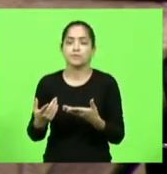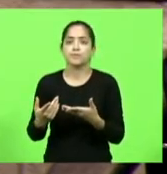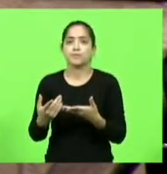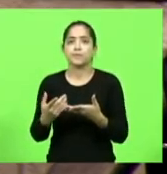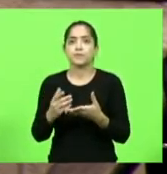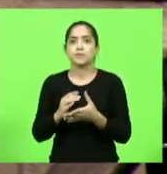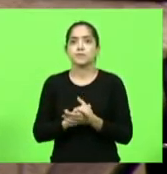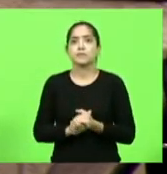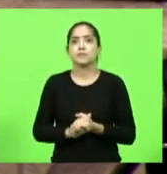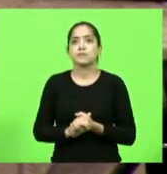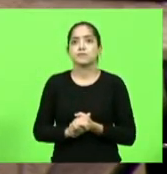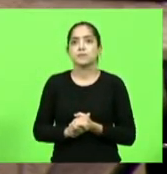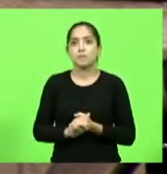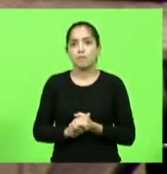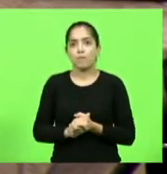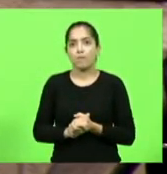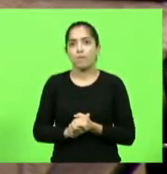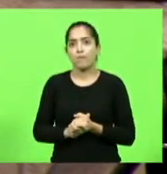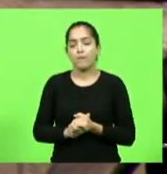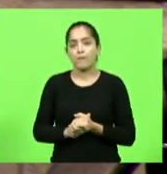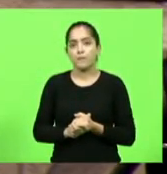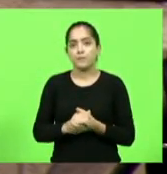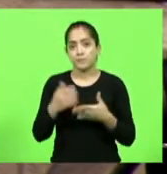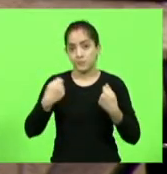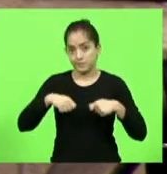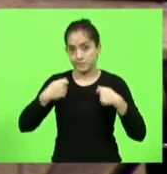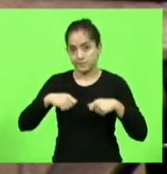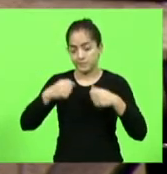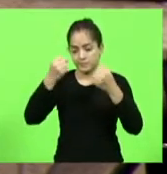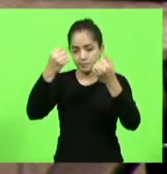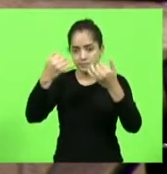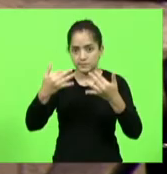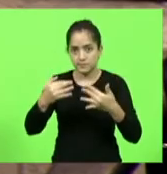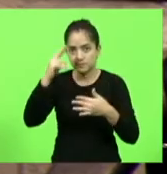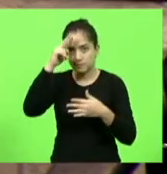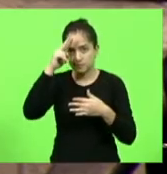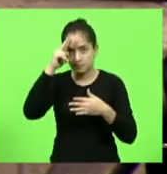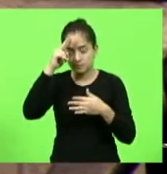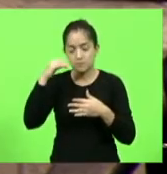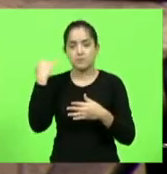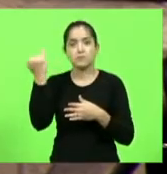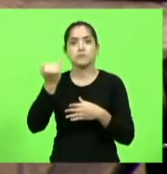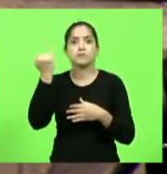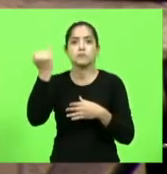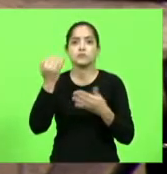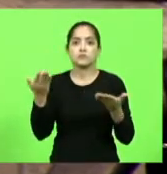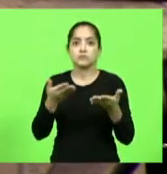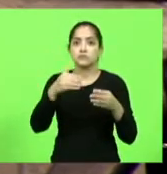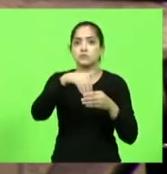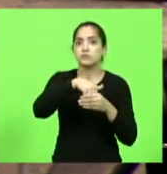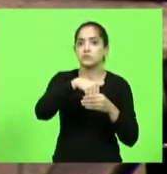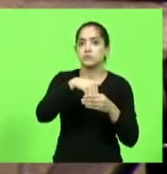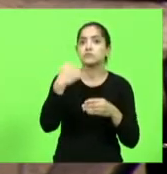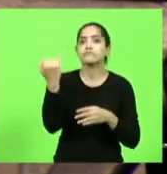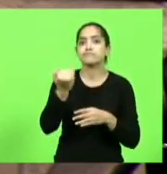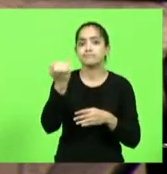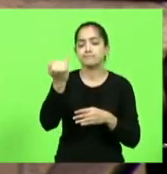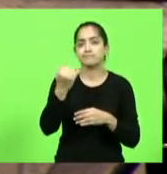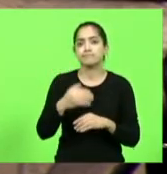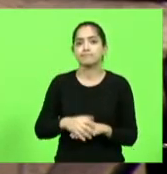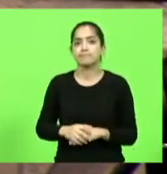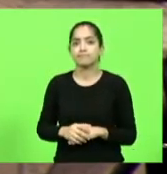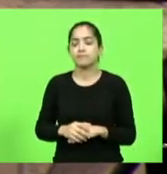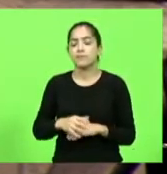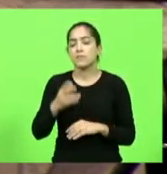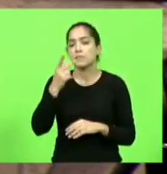Dilma. Eu preciso contar essa história, presidente, porque é muito importante o que nós estamos votando hoje. E ele